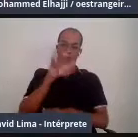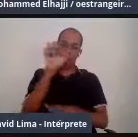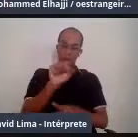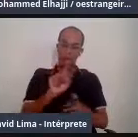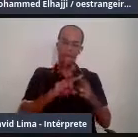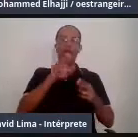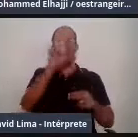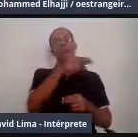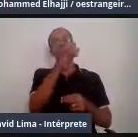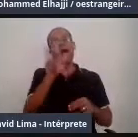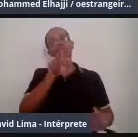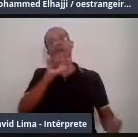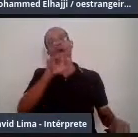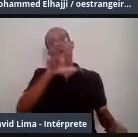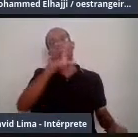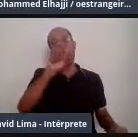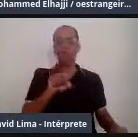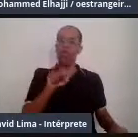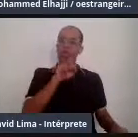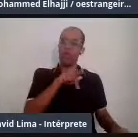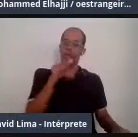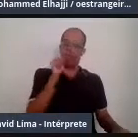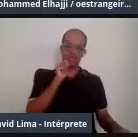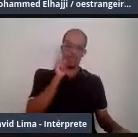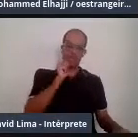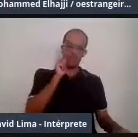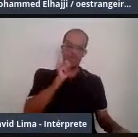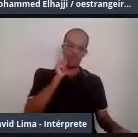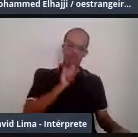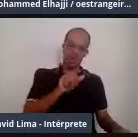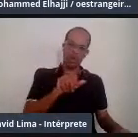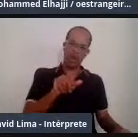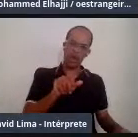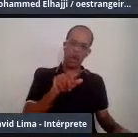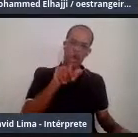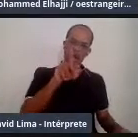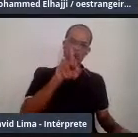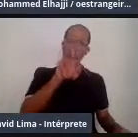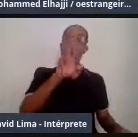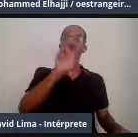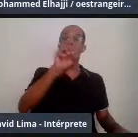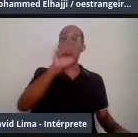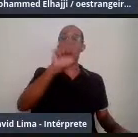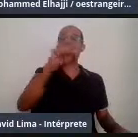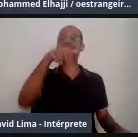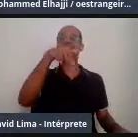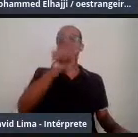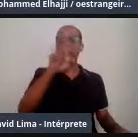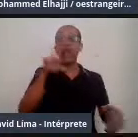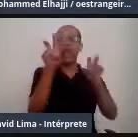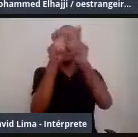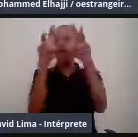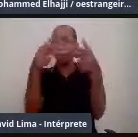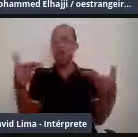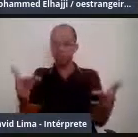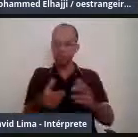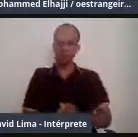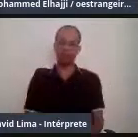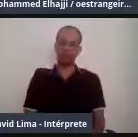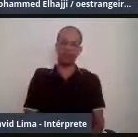Paulo, professora Rosana Benninger, para tratar a questão dos refugiados. Pois não, próximo.